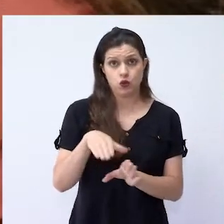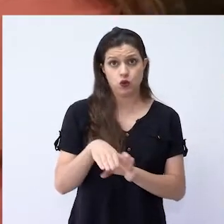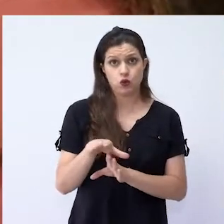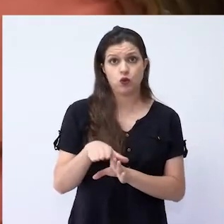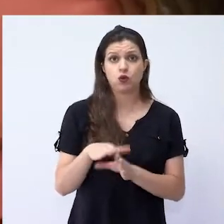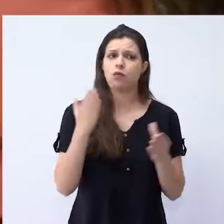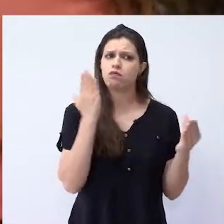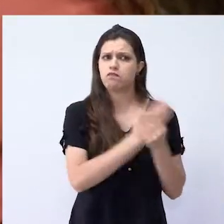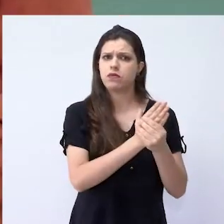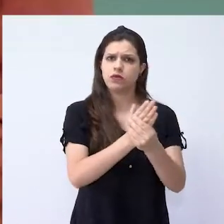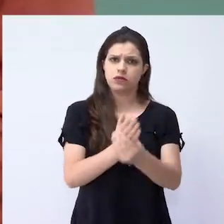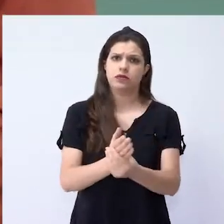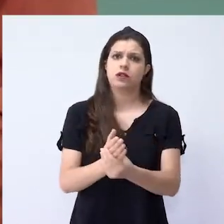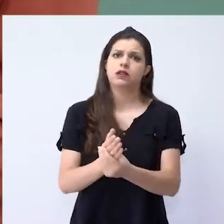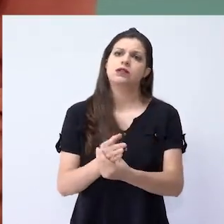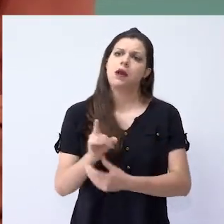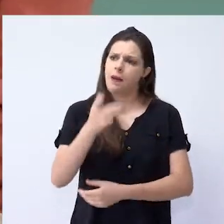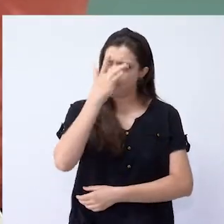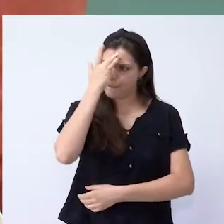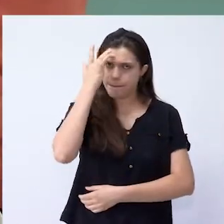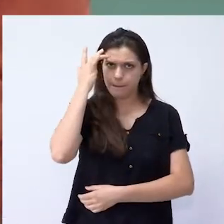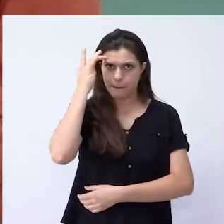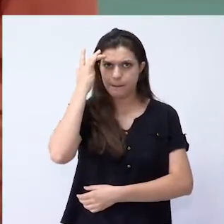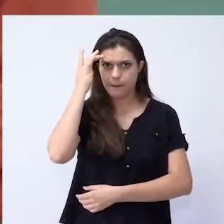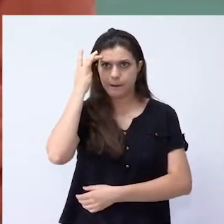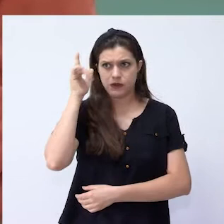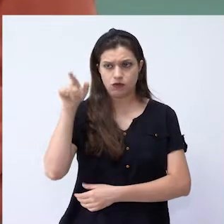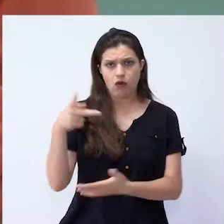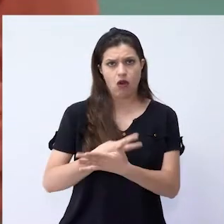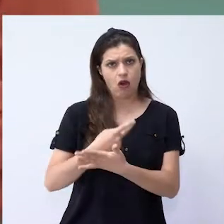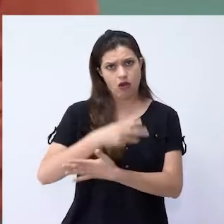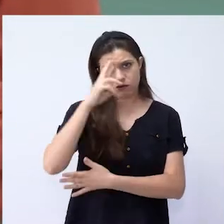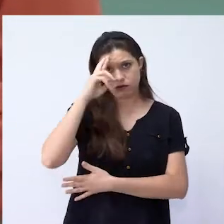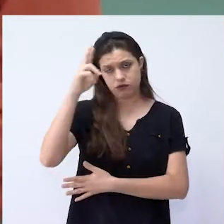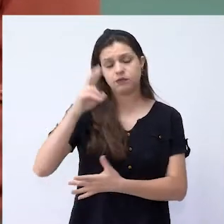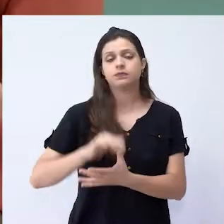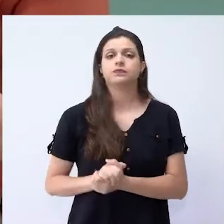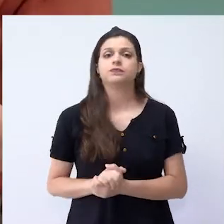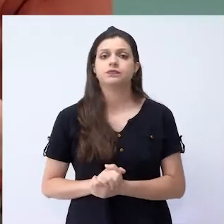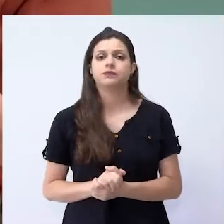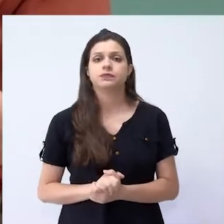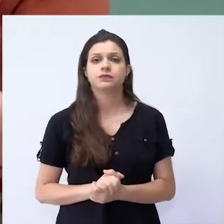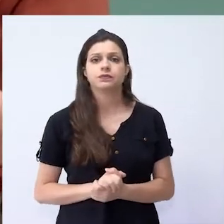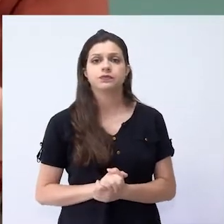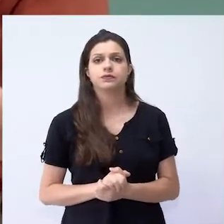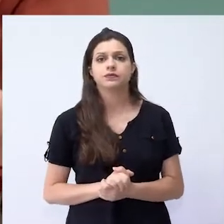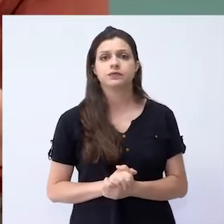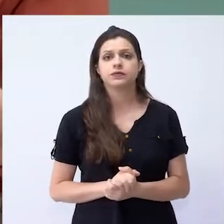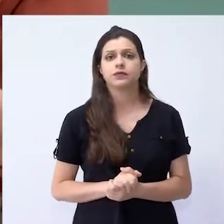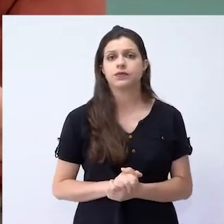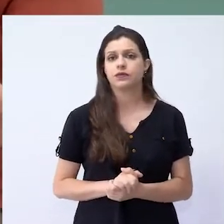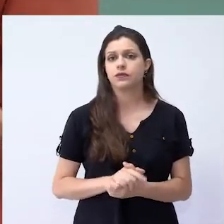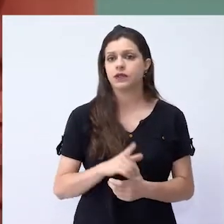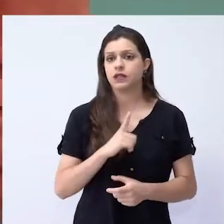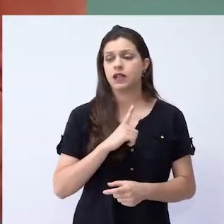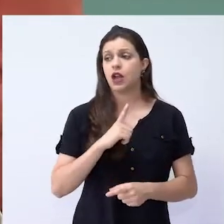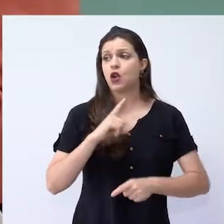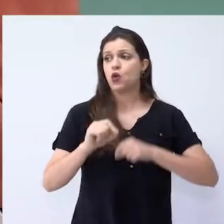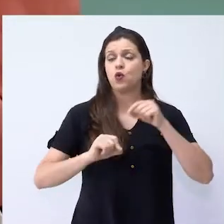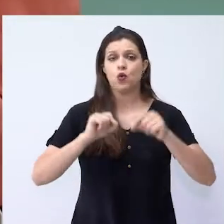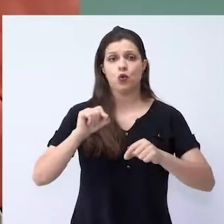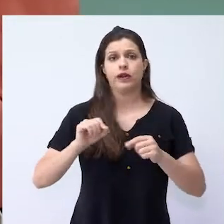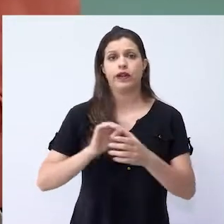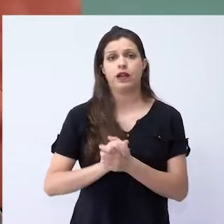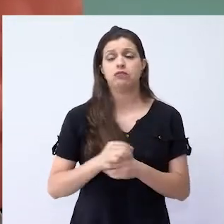a instrução do processo e condene, aí sim, esse explorador. Há as obrigações de fazer e não fazer, mas também é o dano